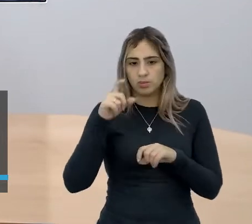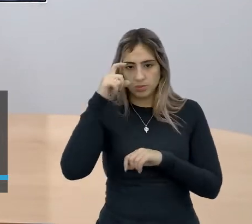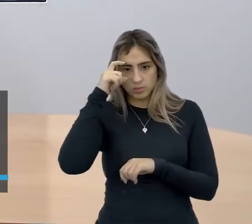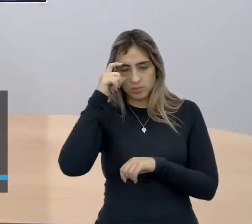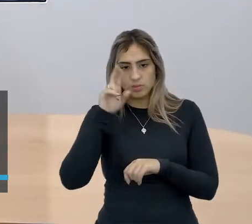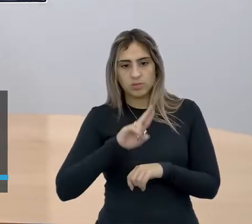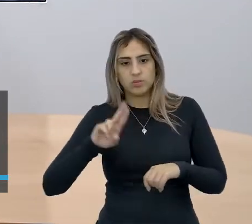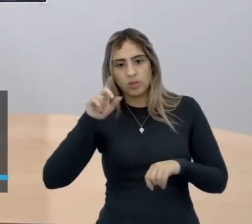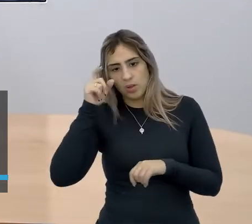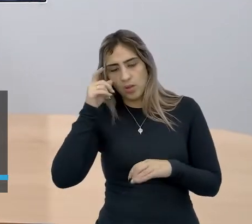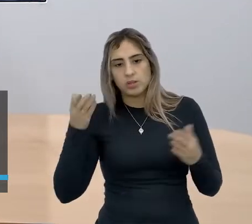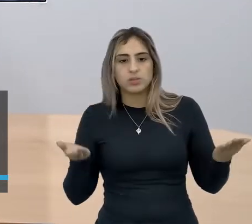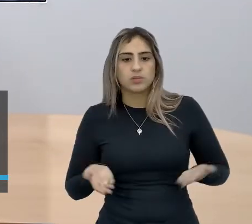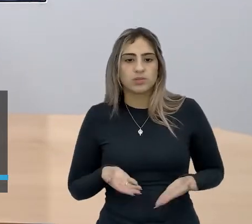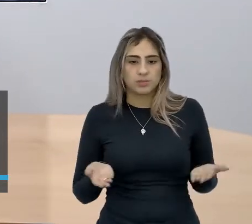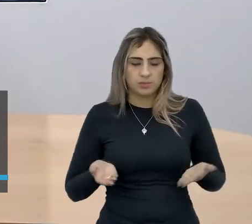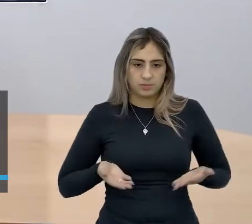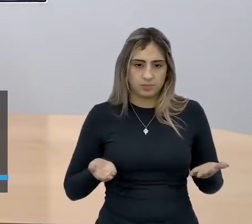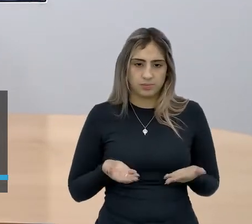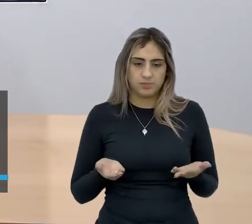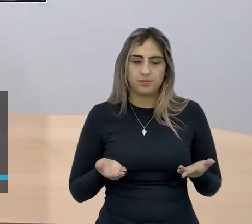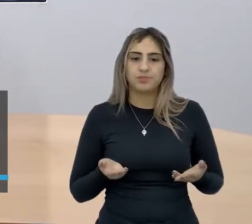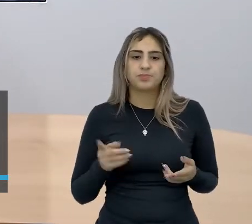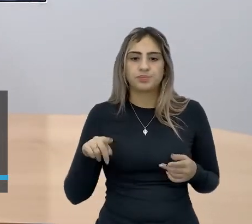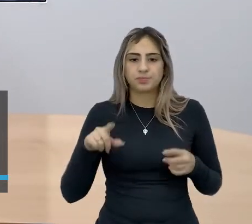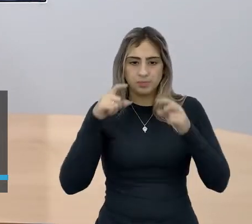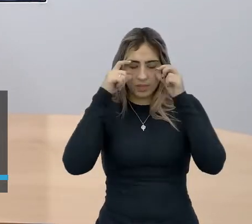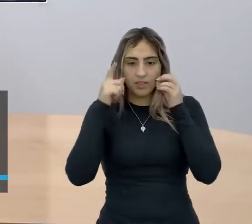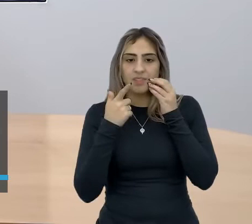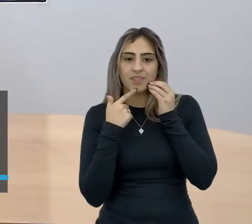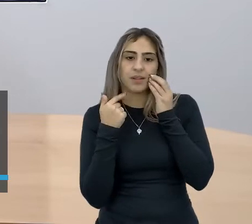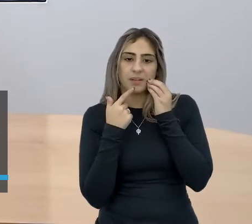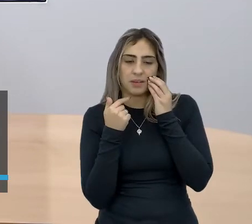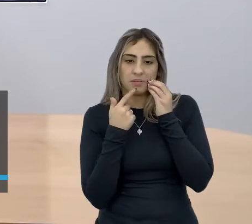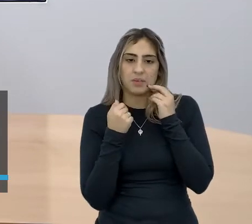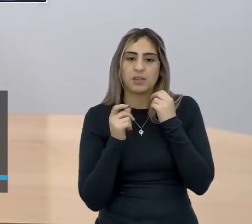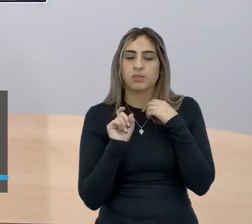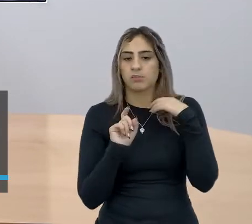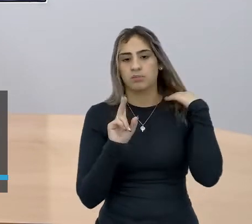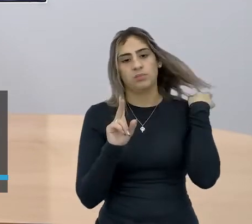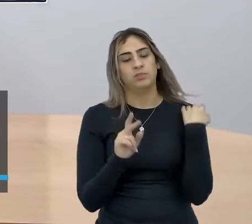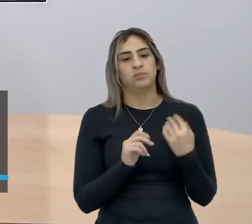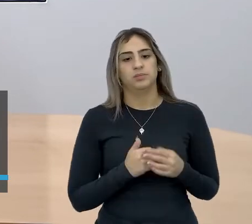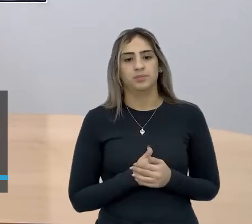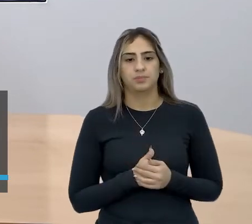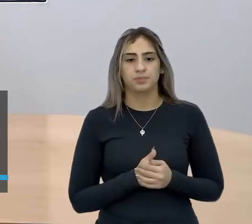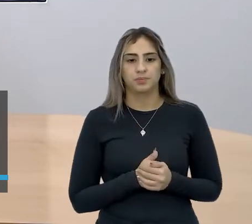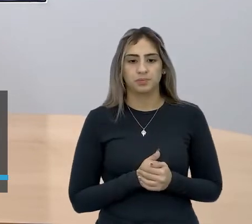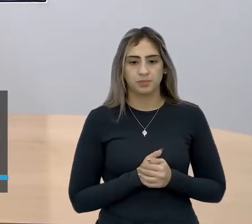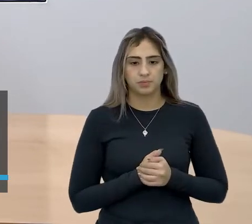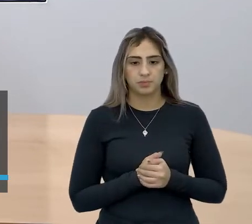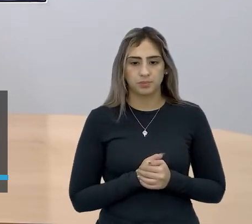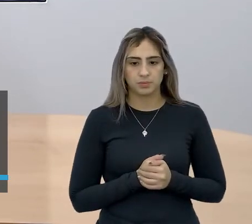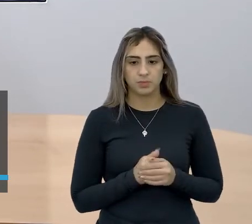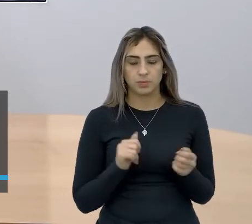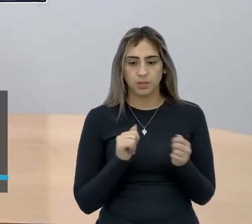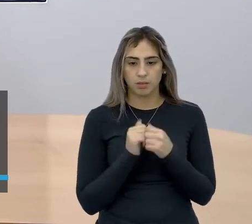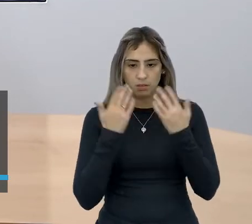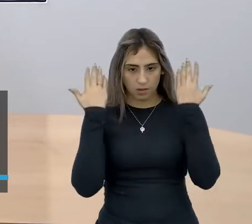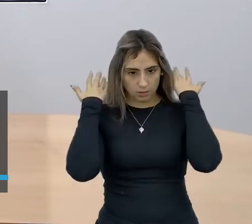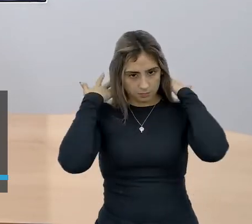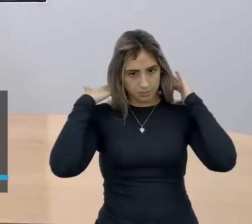meu óculos hoje ele é de armação vermelha, tá certo? Estou com os